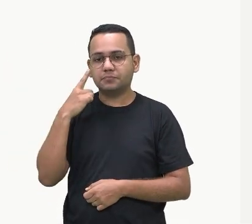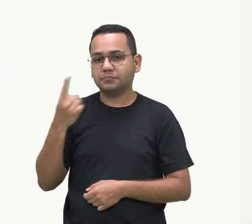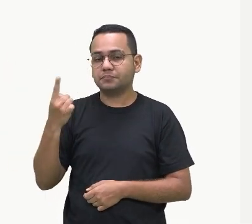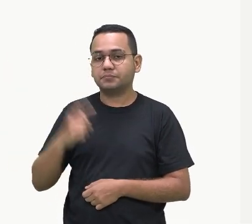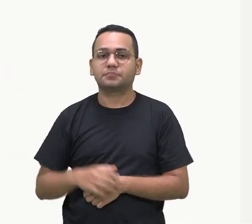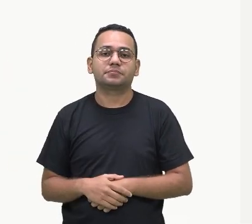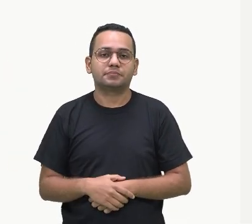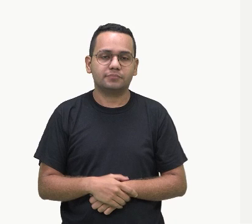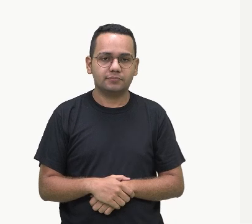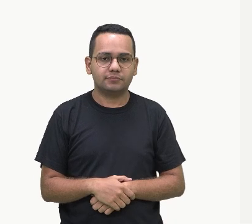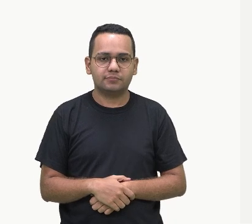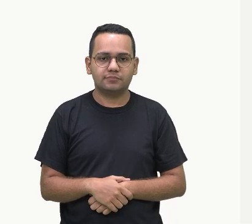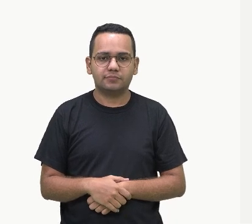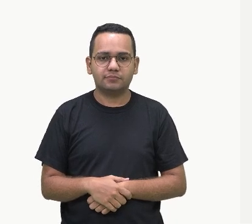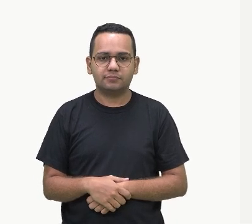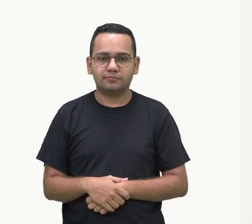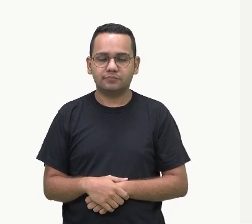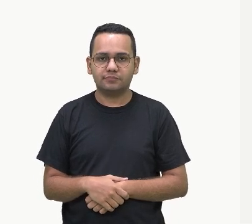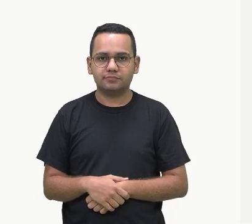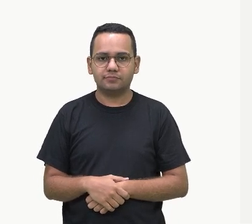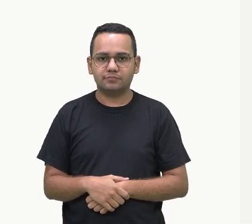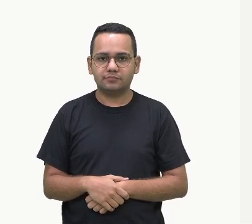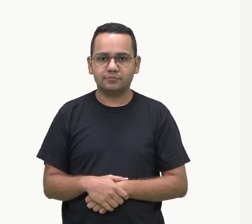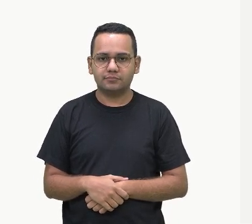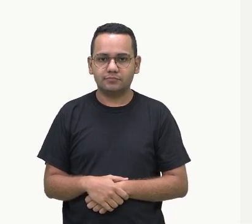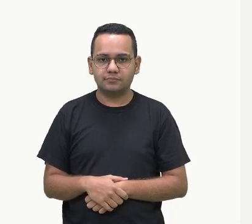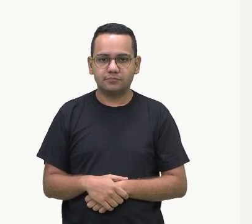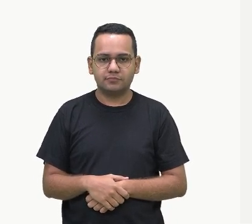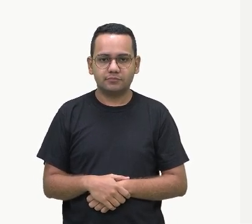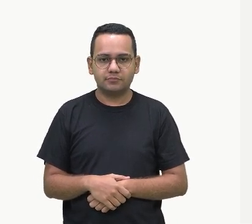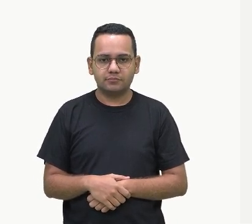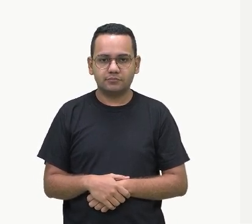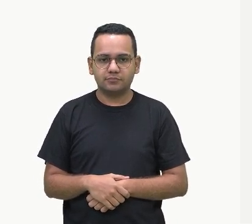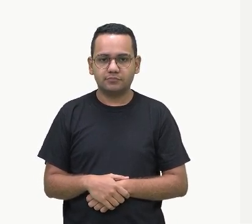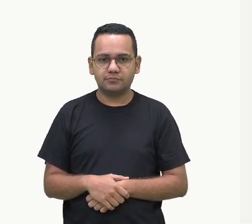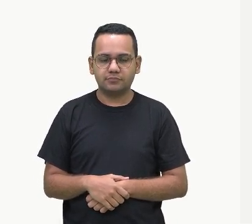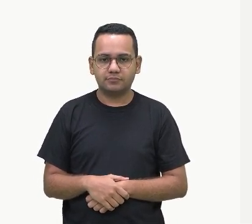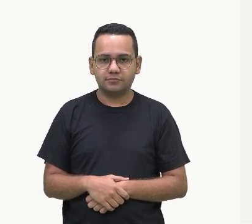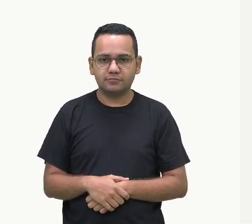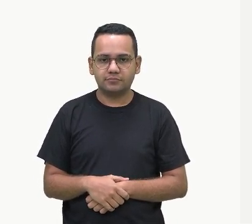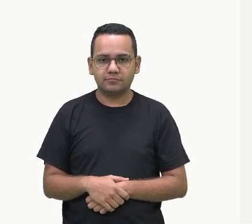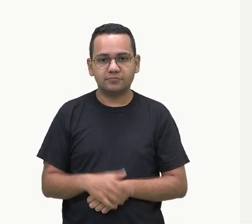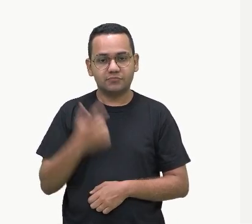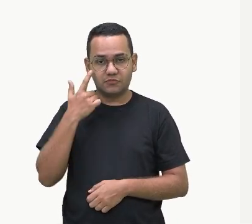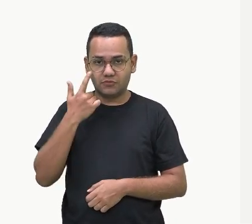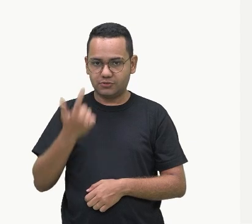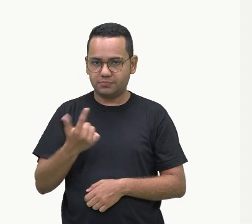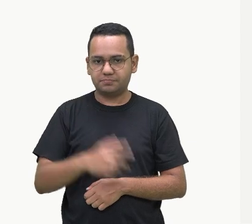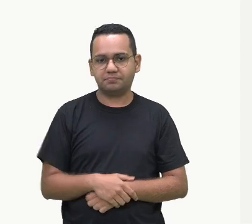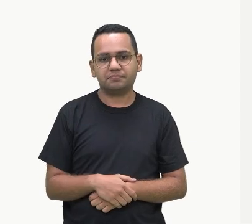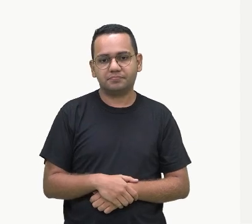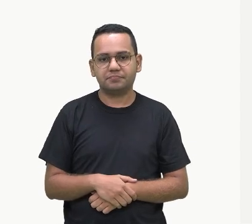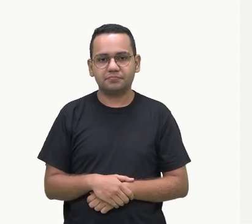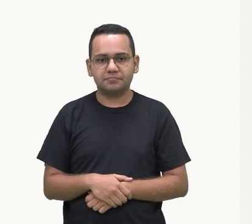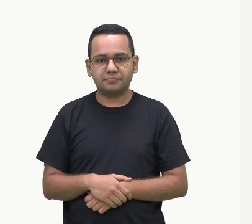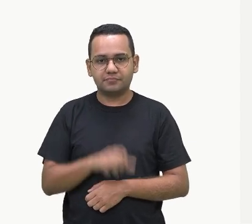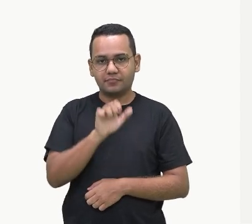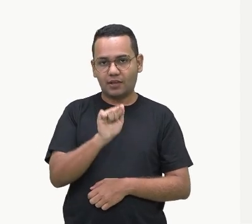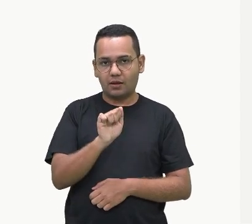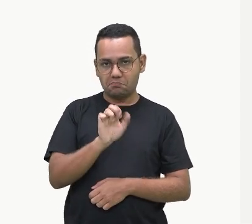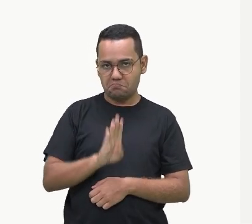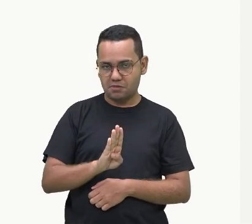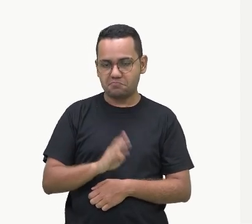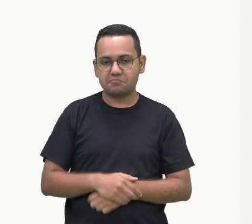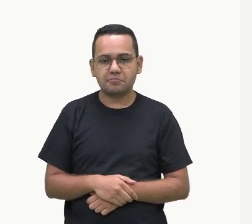NP. Tudo bem? Que aqui a gente está representando, ó, aqui os segmentos, ó, AB,